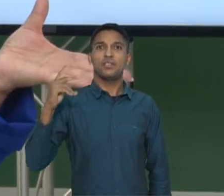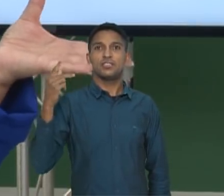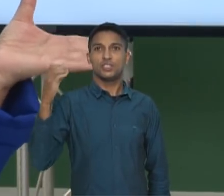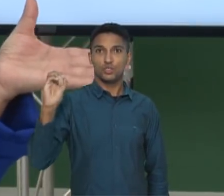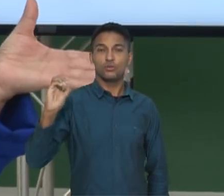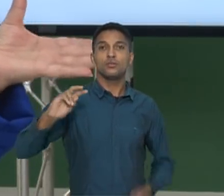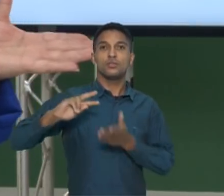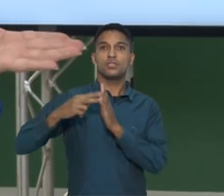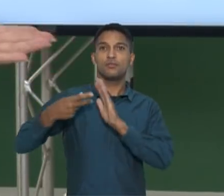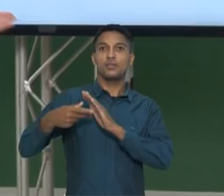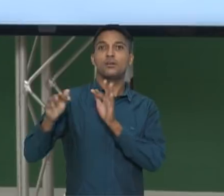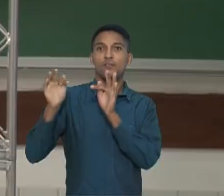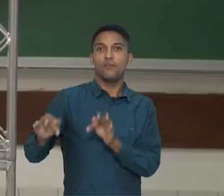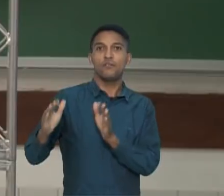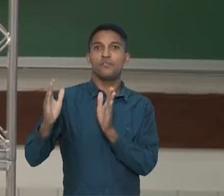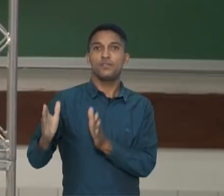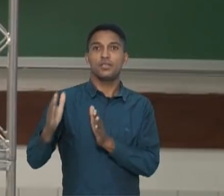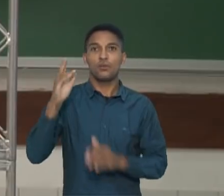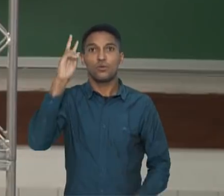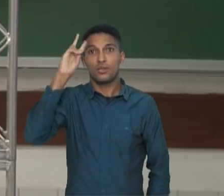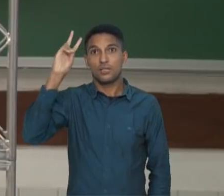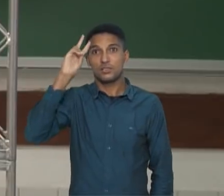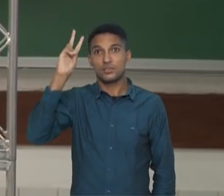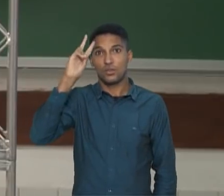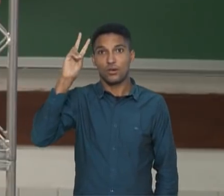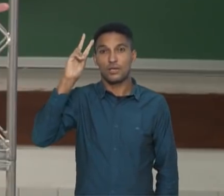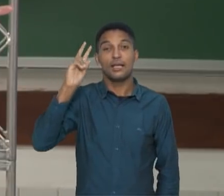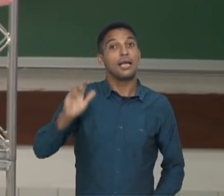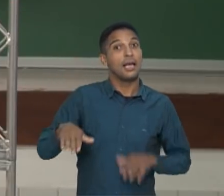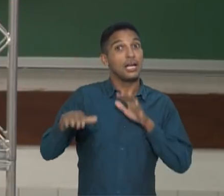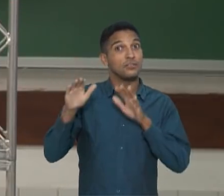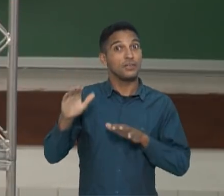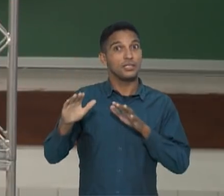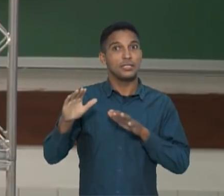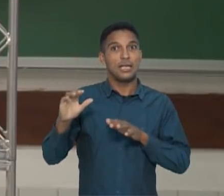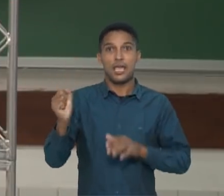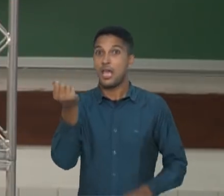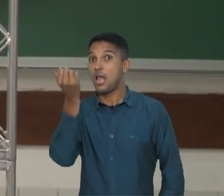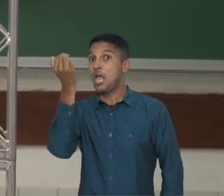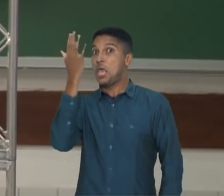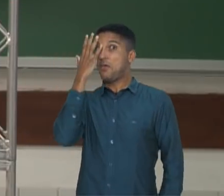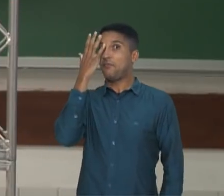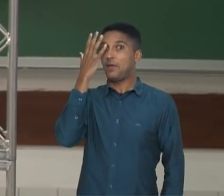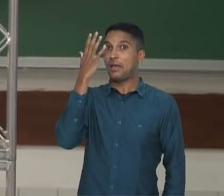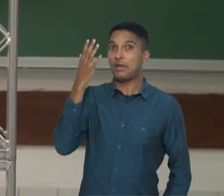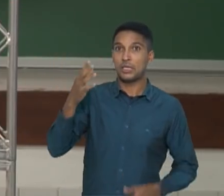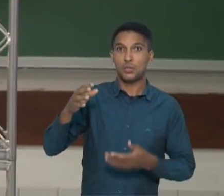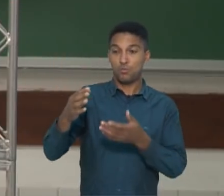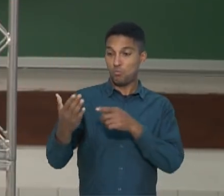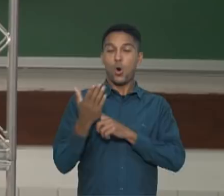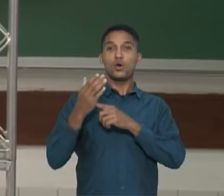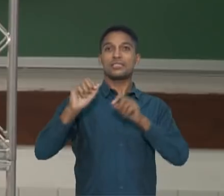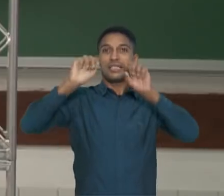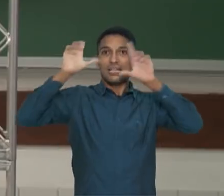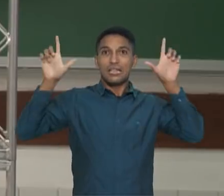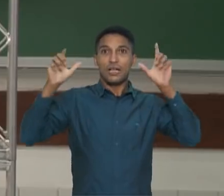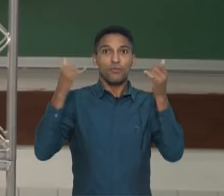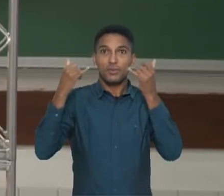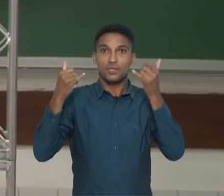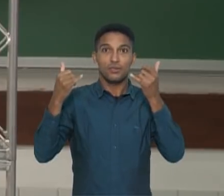história para o leitor. Às vezes ele deixa algumas lacunas para o leitor preencher e o leitor tem que tentar adivinhar, tem que tentar ficar